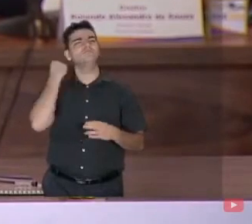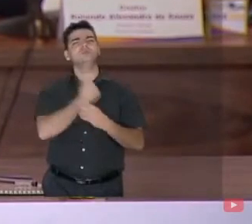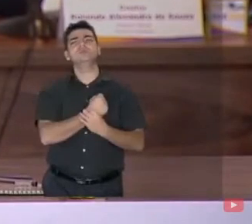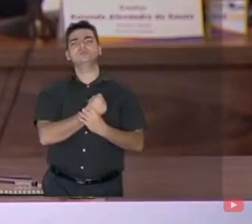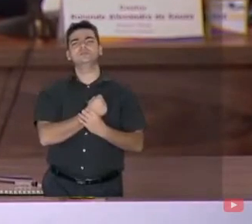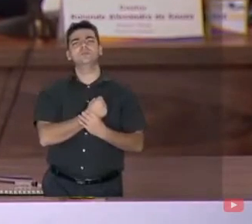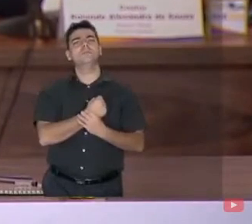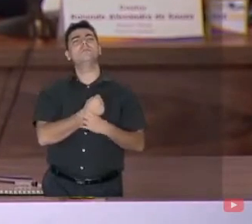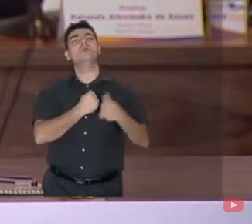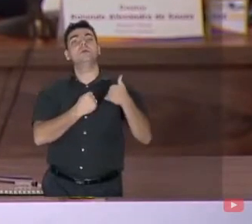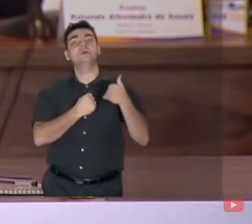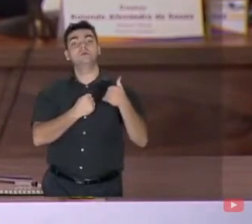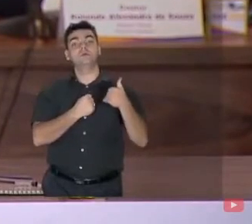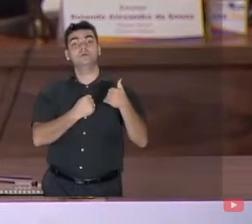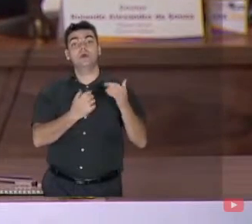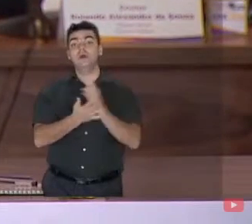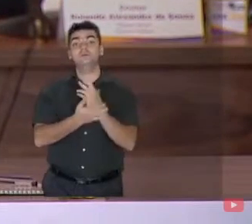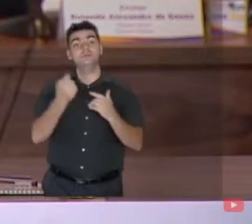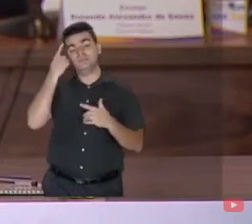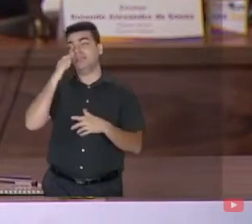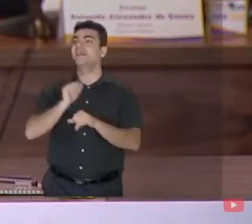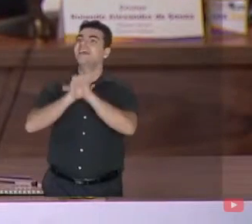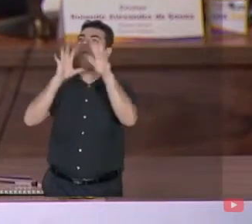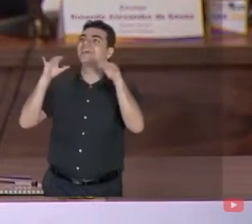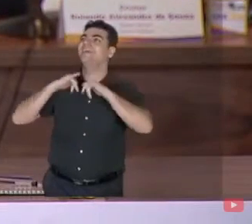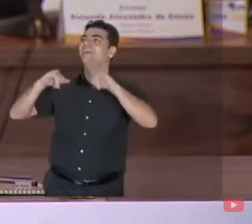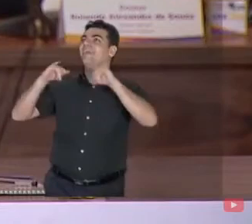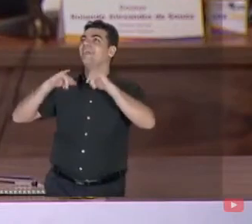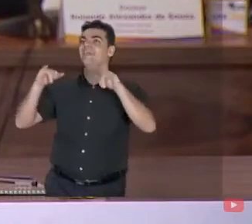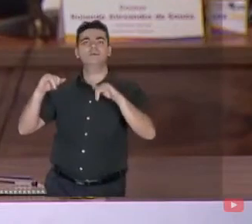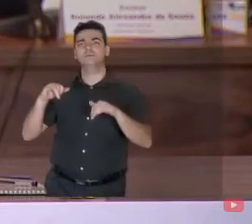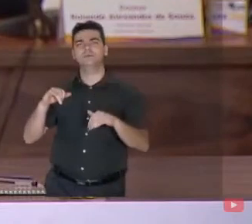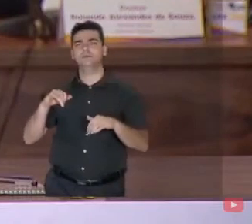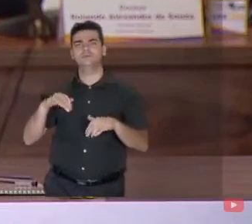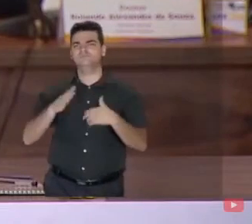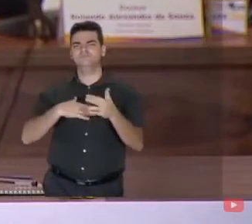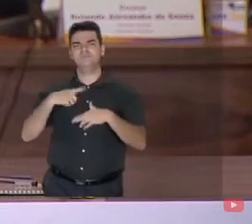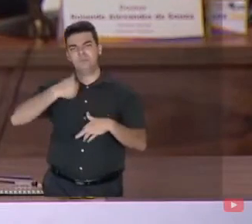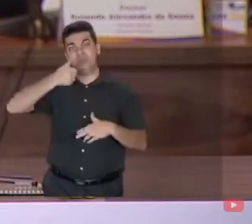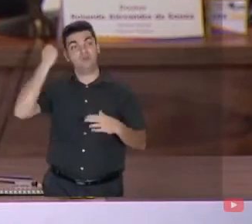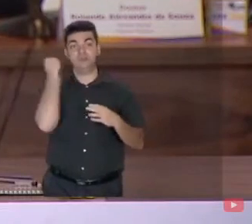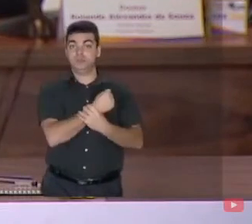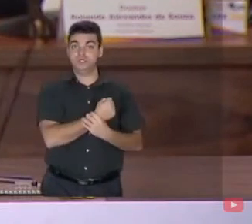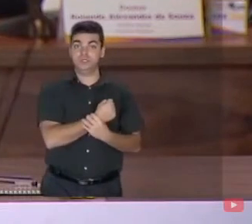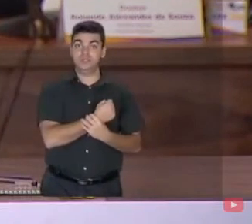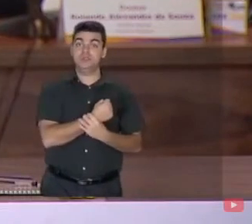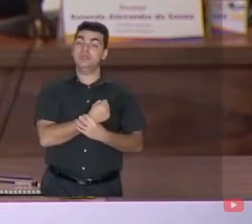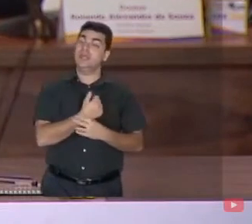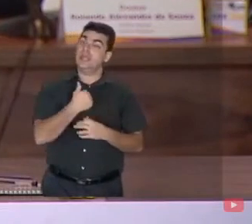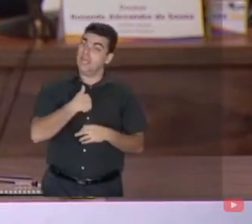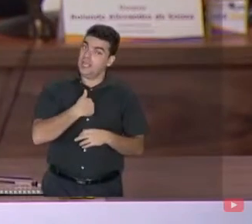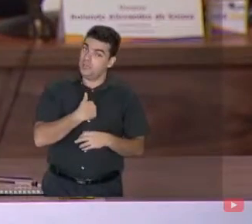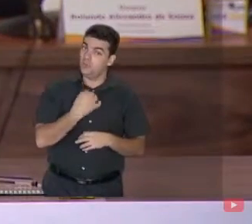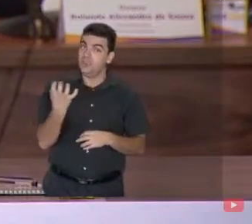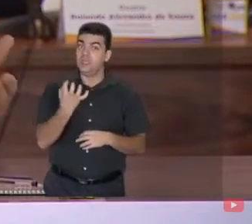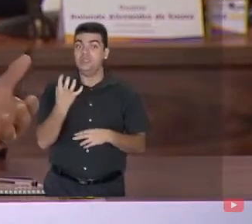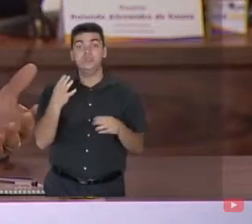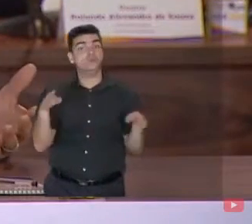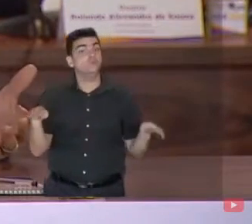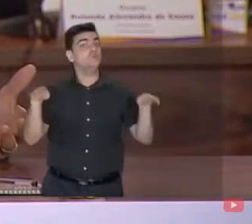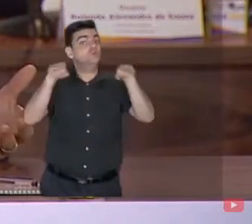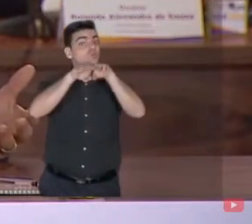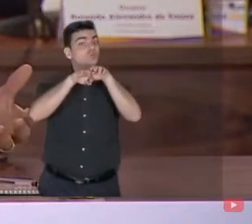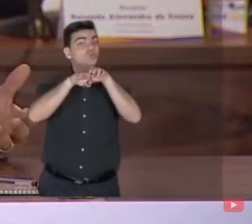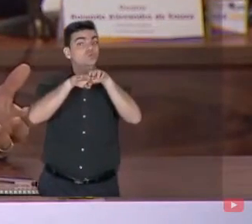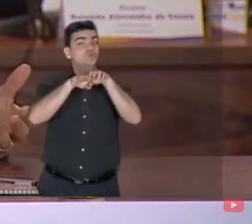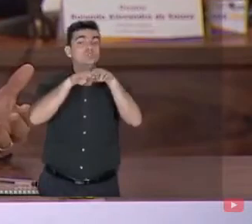do que eventualmente pela celeridade. Se houvesse esse casamento para que o resultado pudesse ter sido